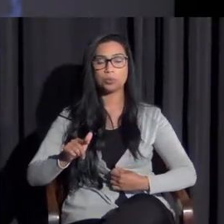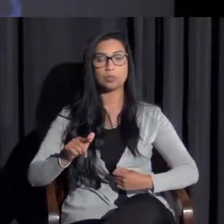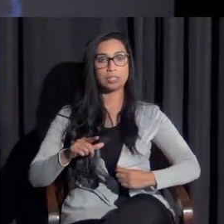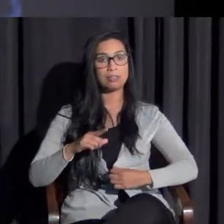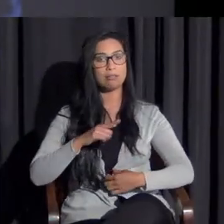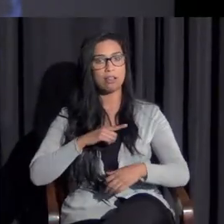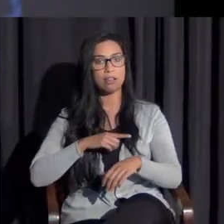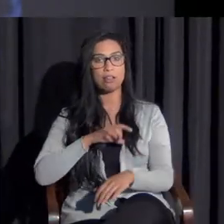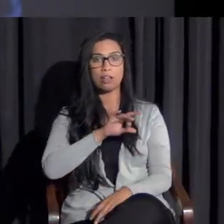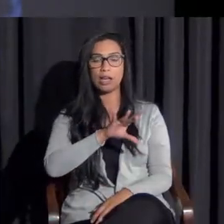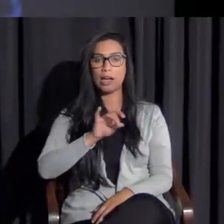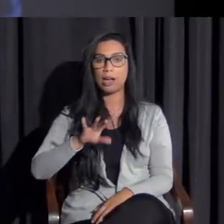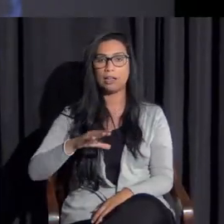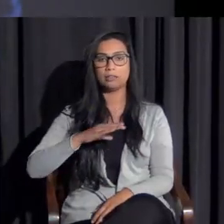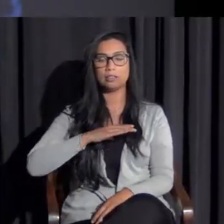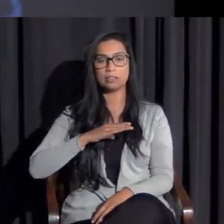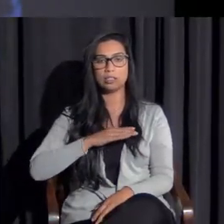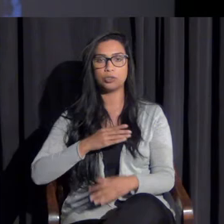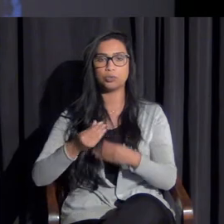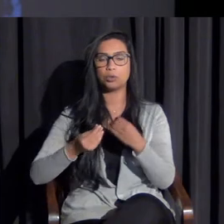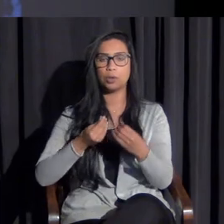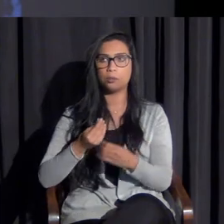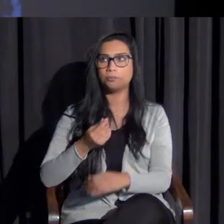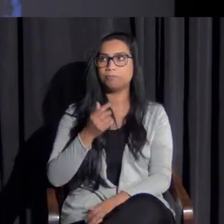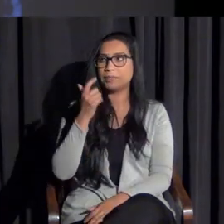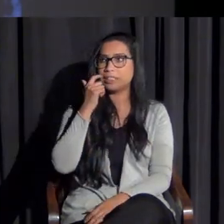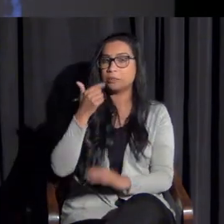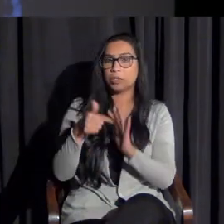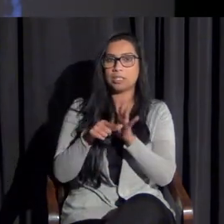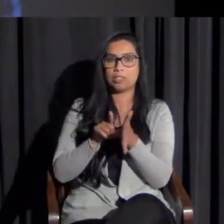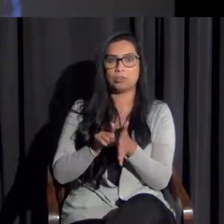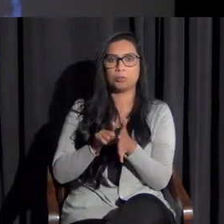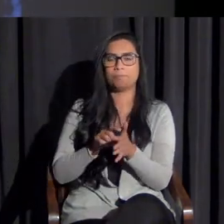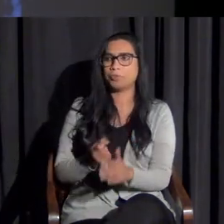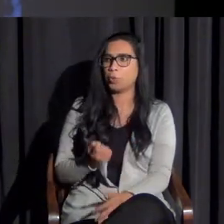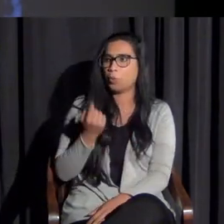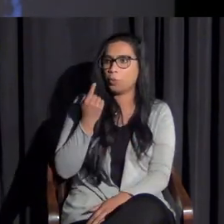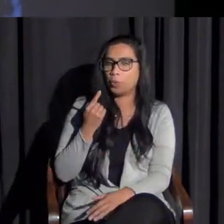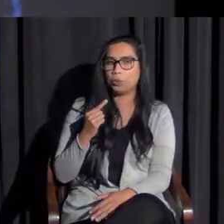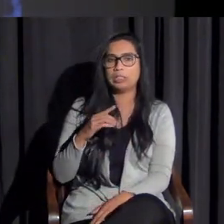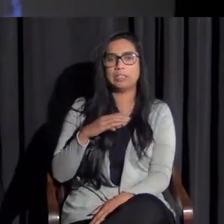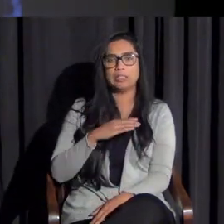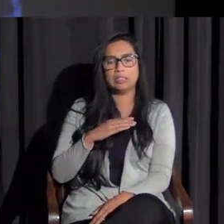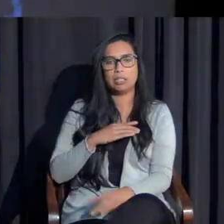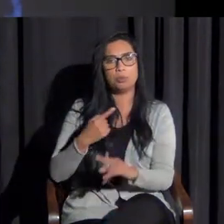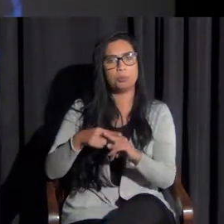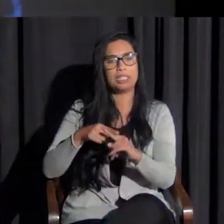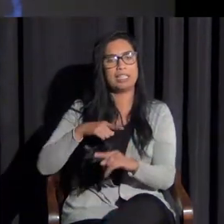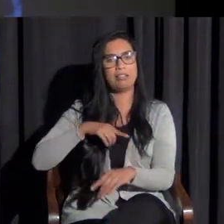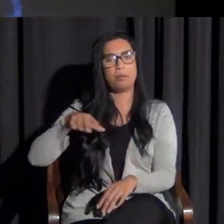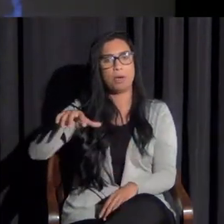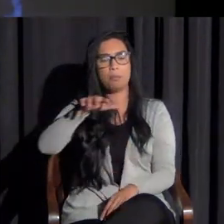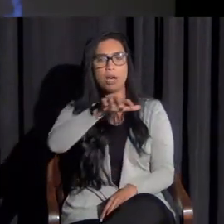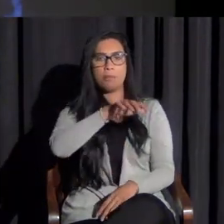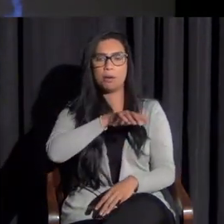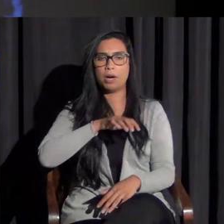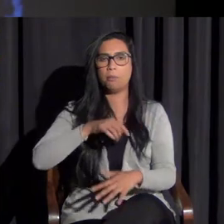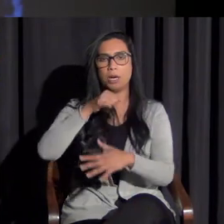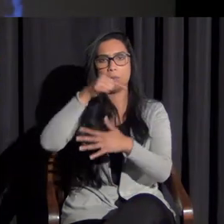cidades, quando achamos ser uma só. E é uma só, quando pensamos que são tantas. É tudo ao mesmo